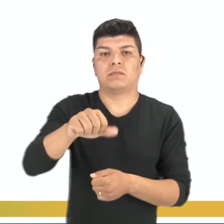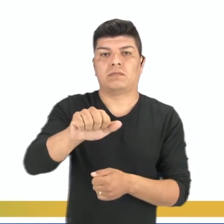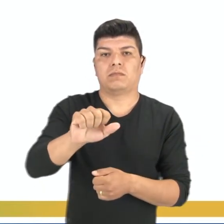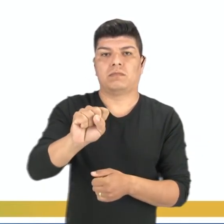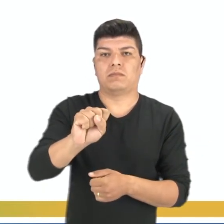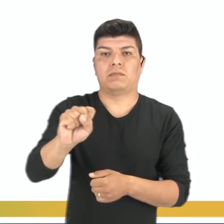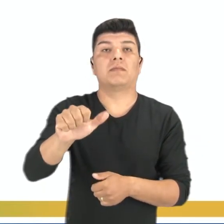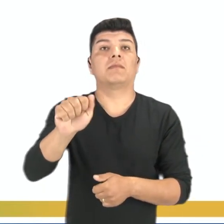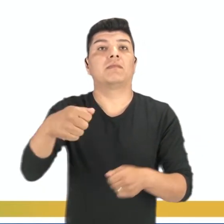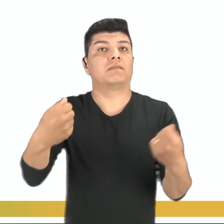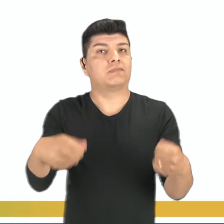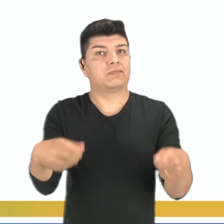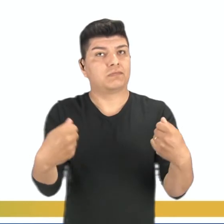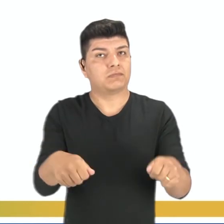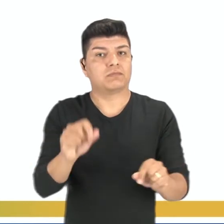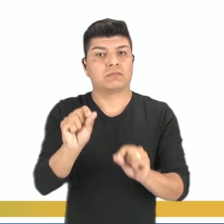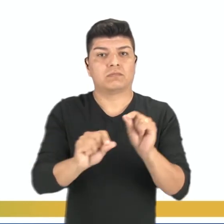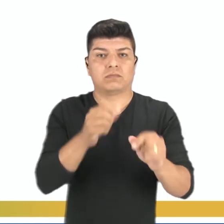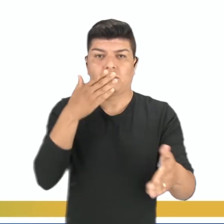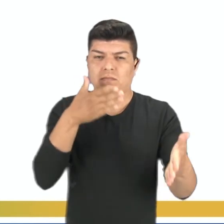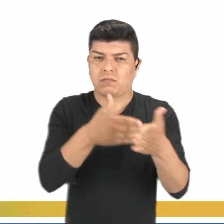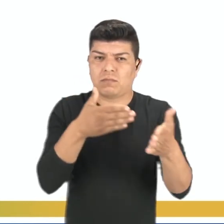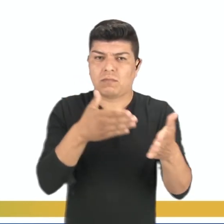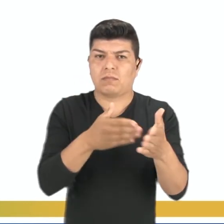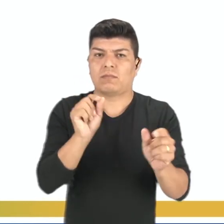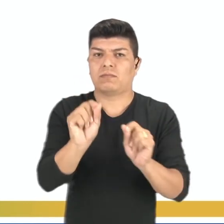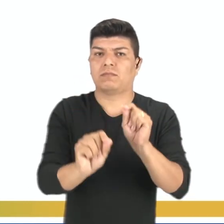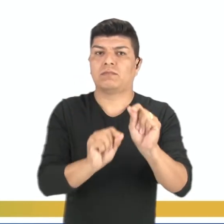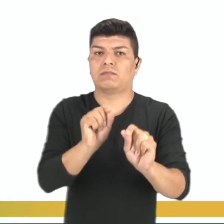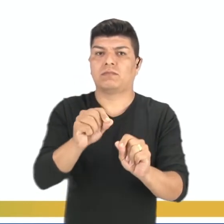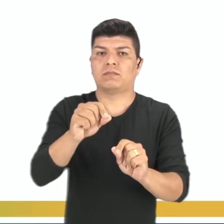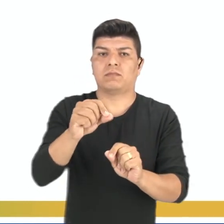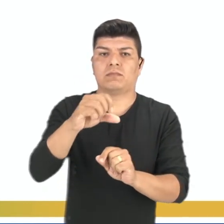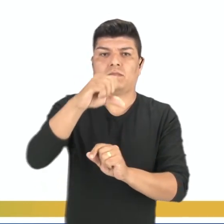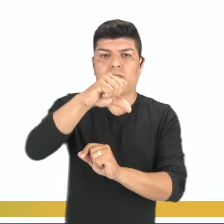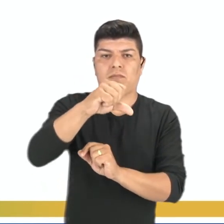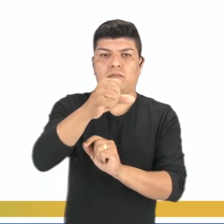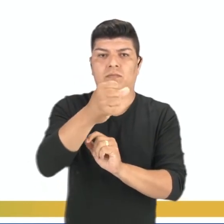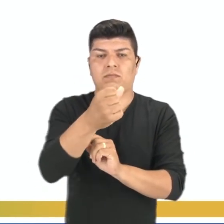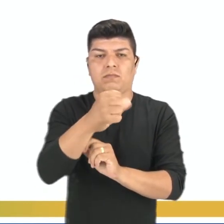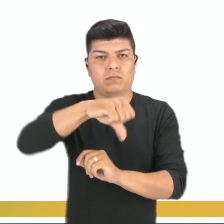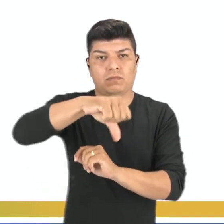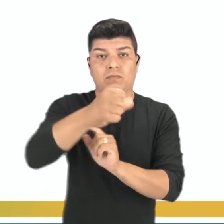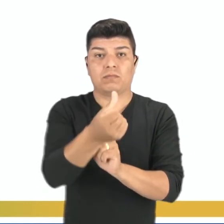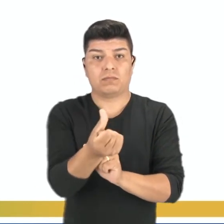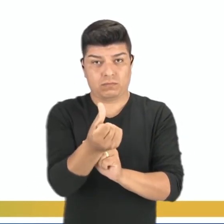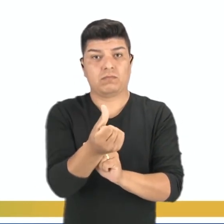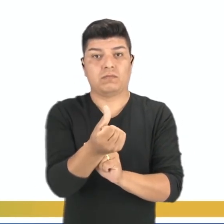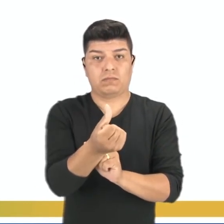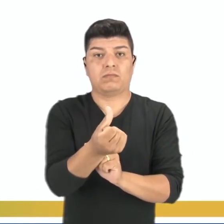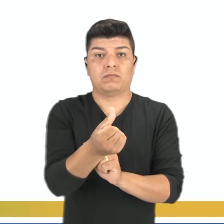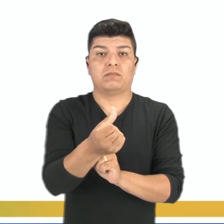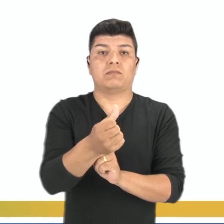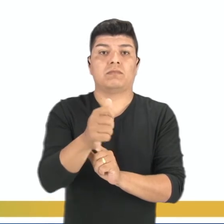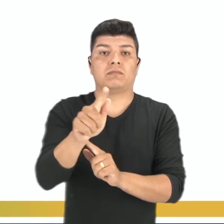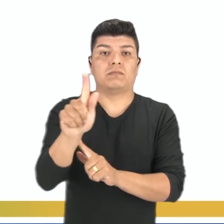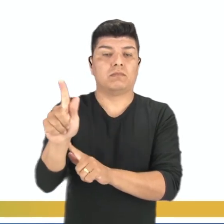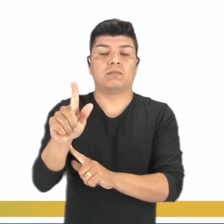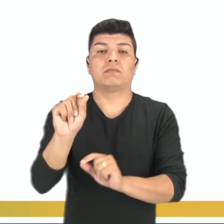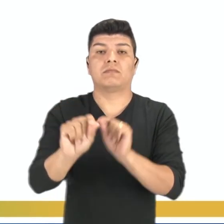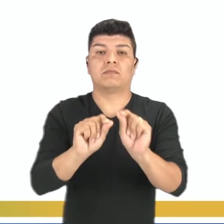sódio necessário para neutralizar 96 gramas de ácido cítrico presente em uma